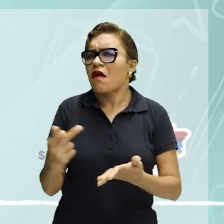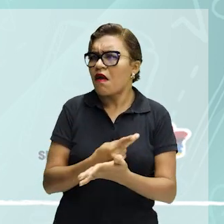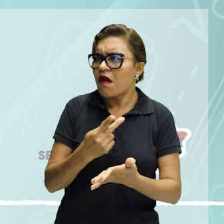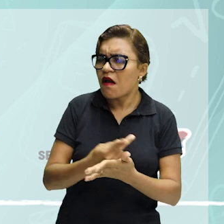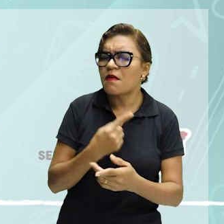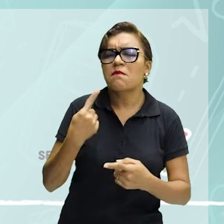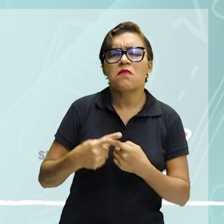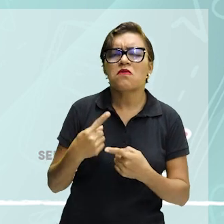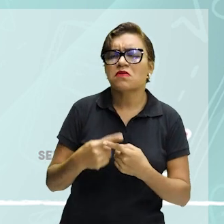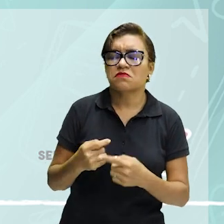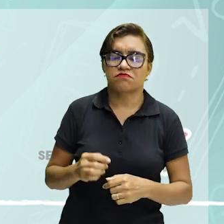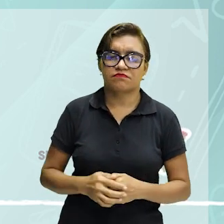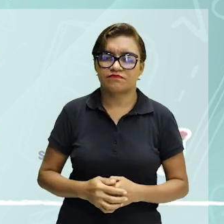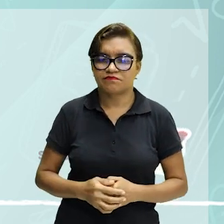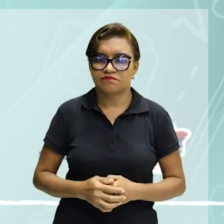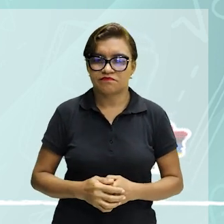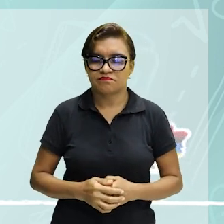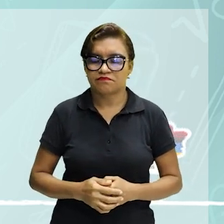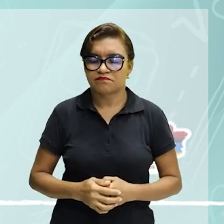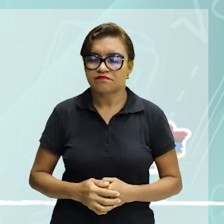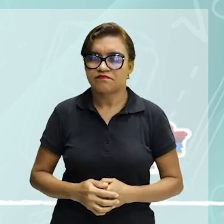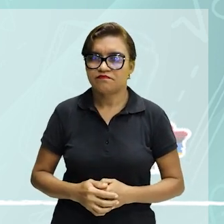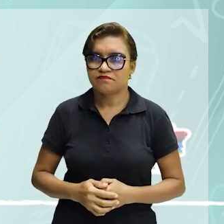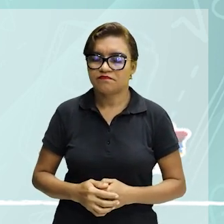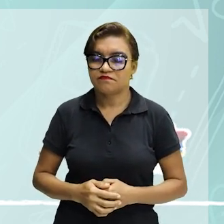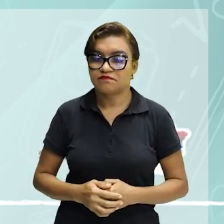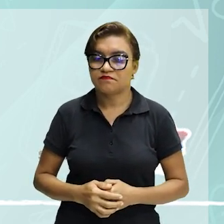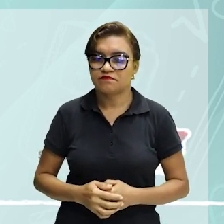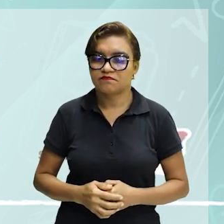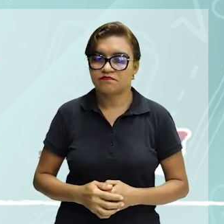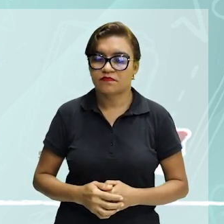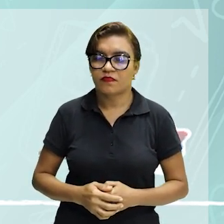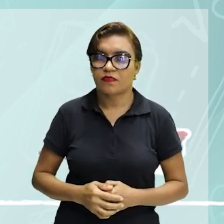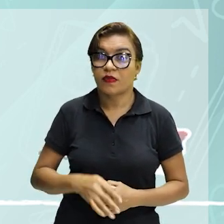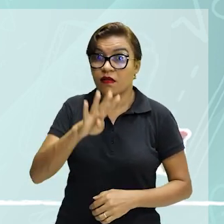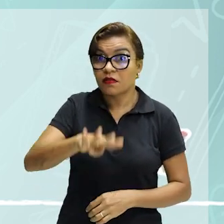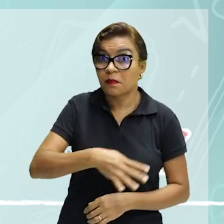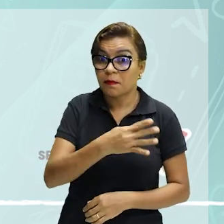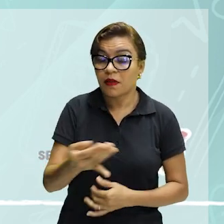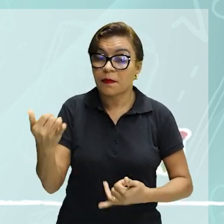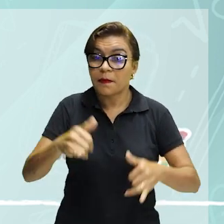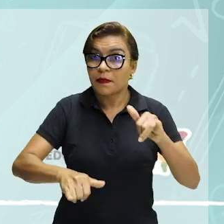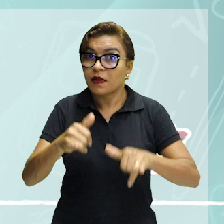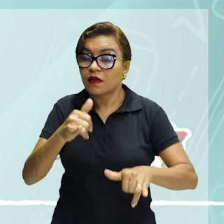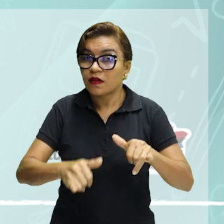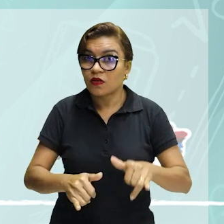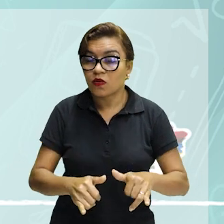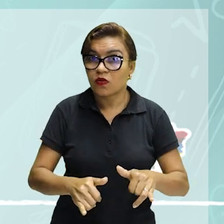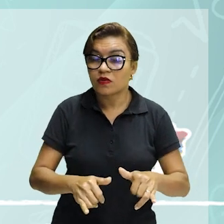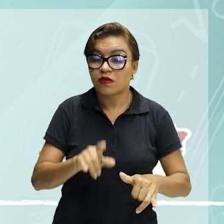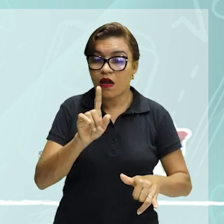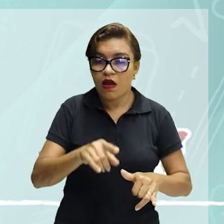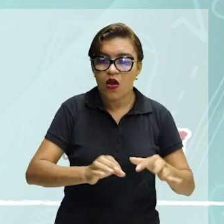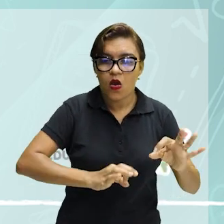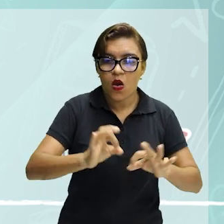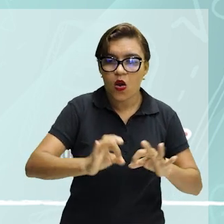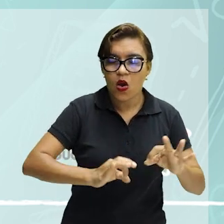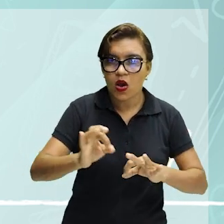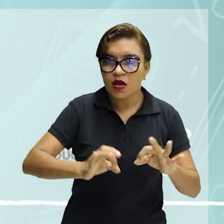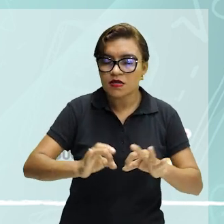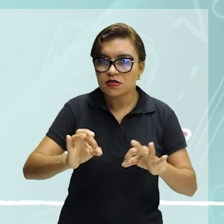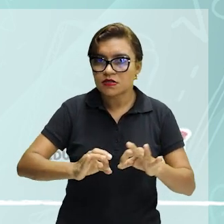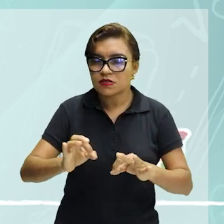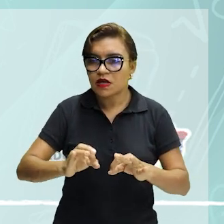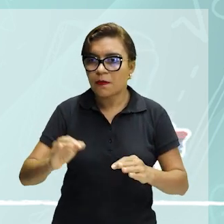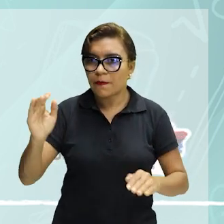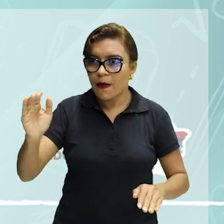é a letra A. Por que não é a letra B? Na tabela periódica, os elementos químicos estão colocados em ordem